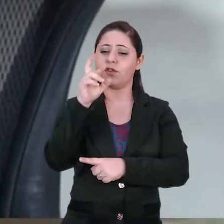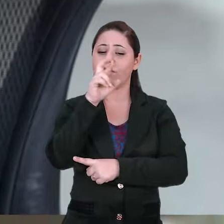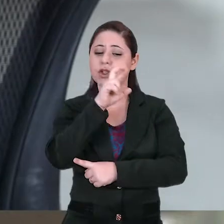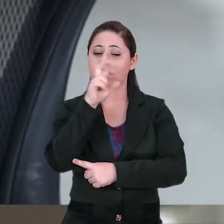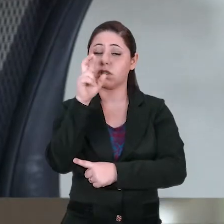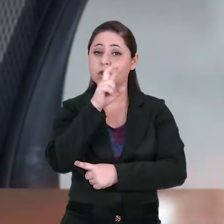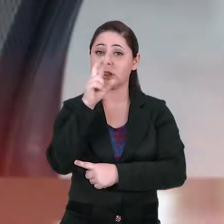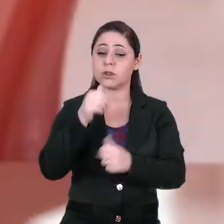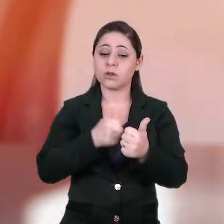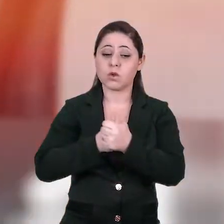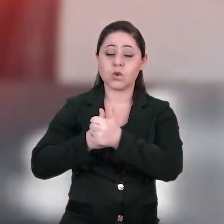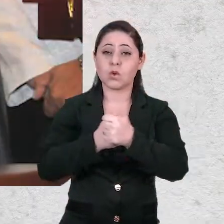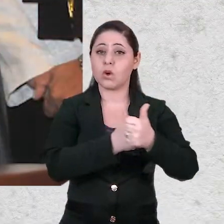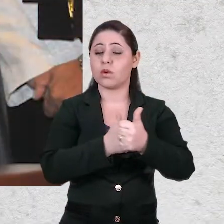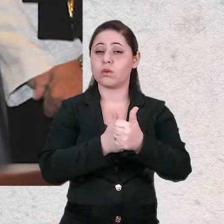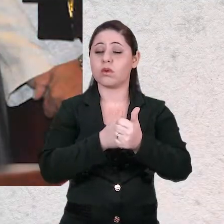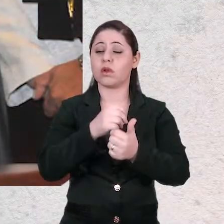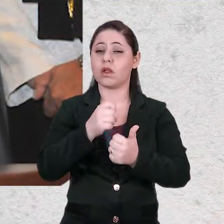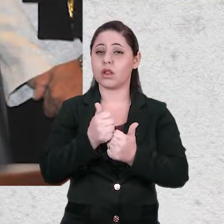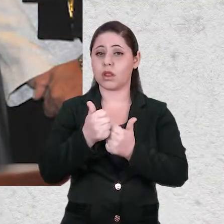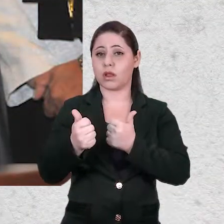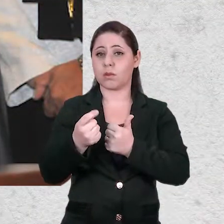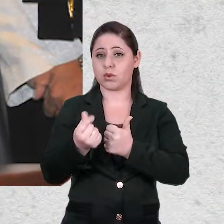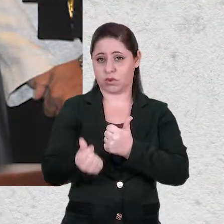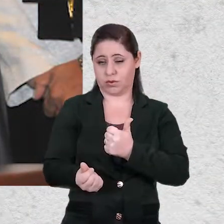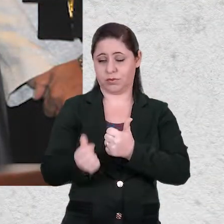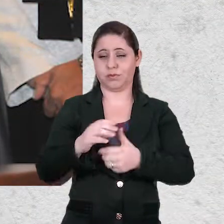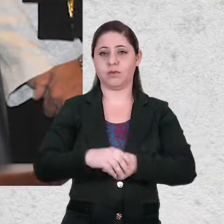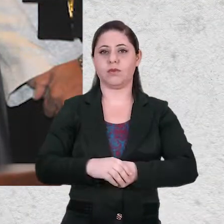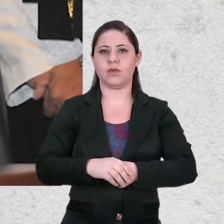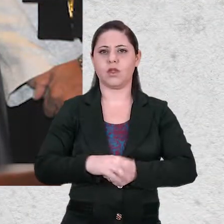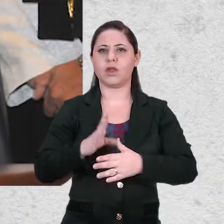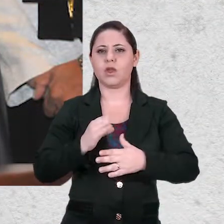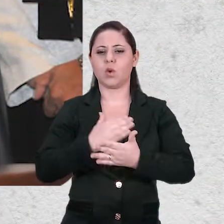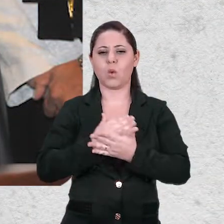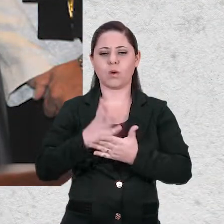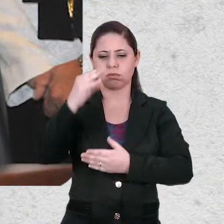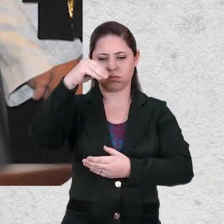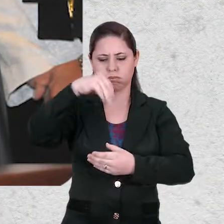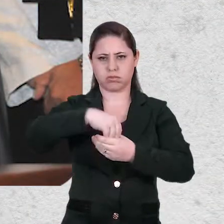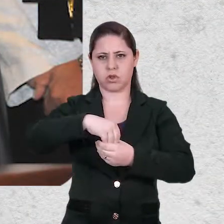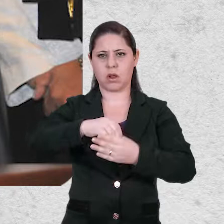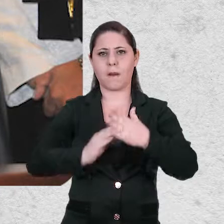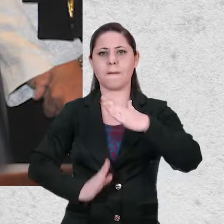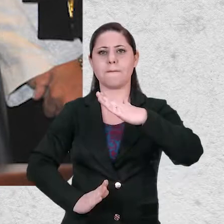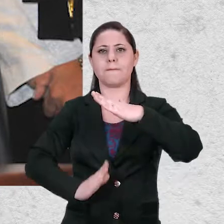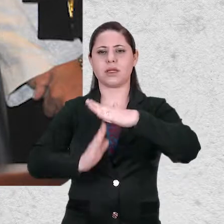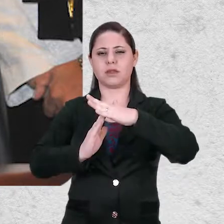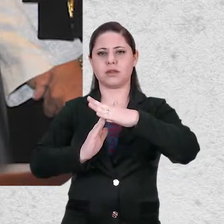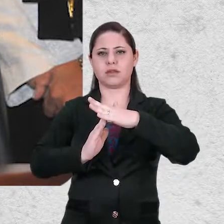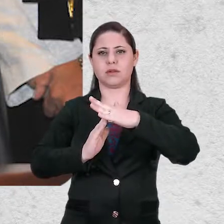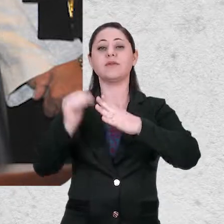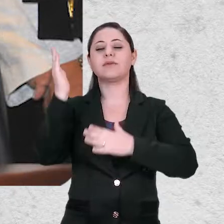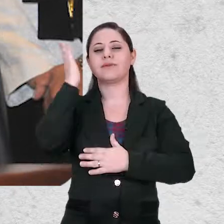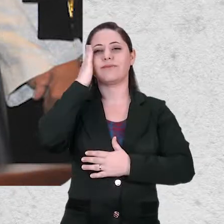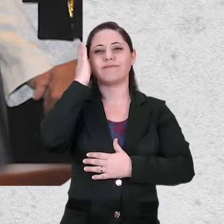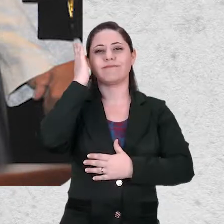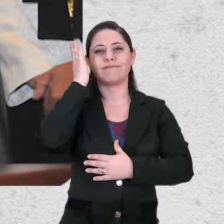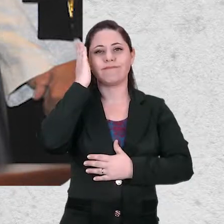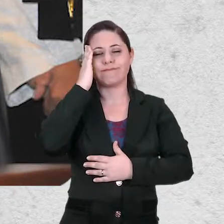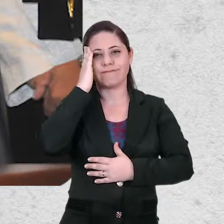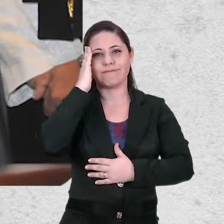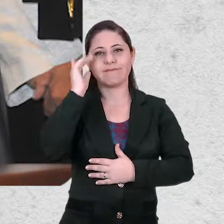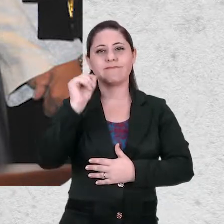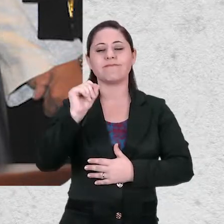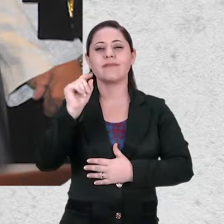fiscalizadas e acompanhadas pelo Tribunal de Contas. E coloquei isso como meta. Então, você sabe muito bem disso, bem, o que